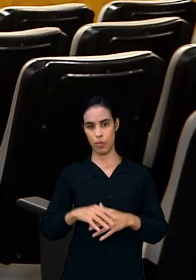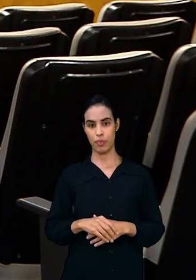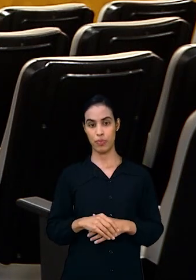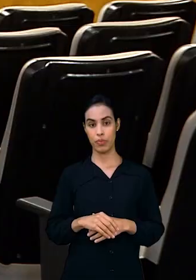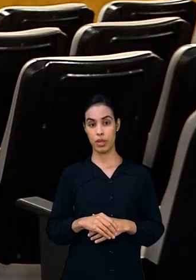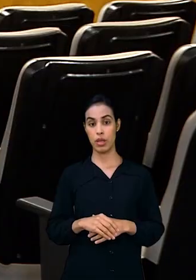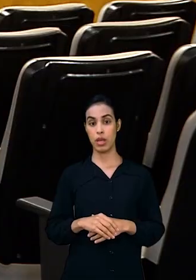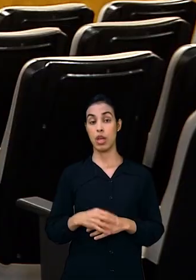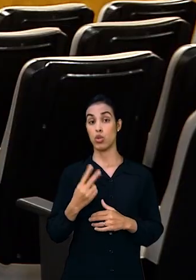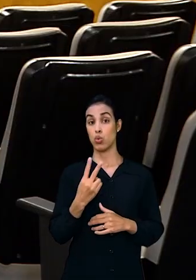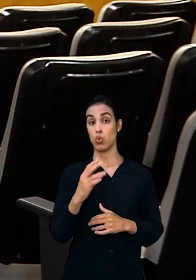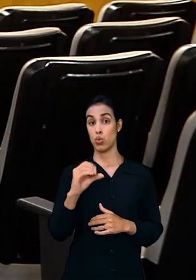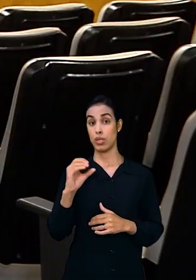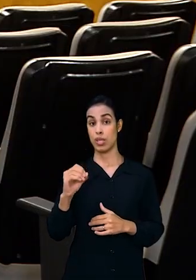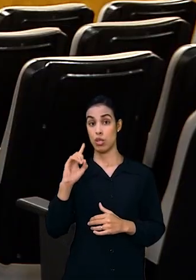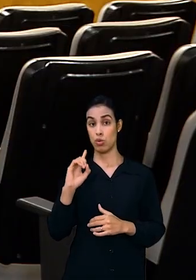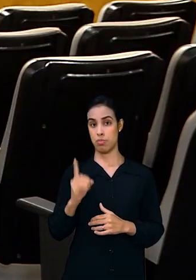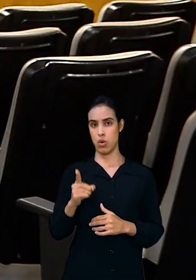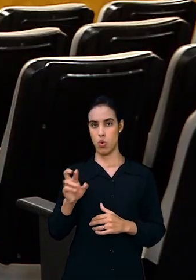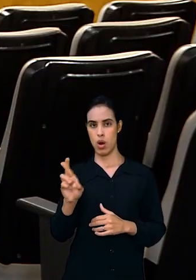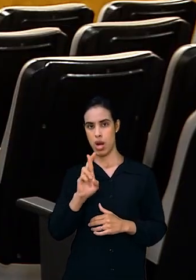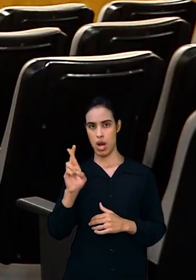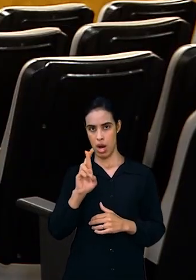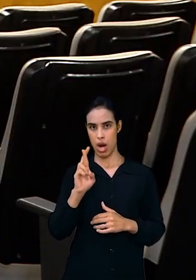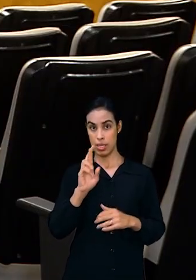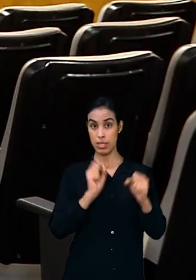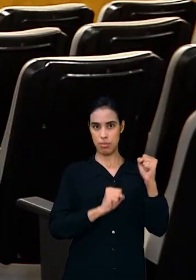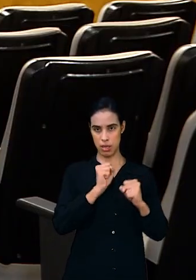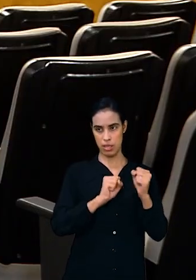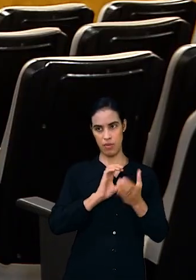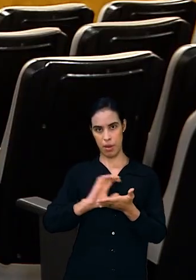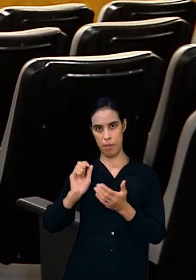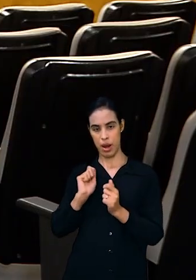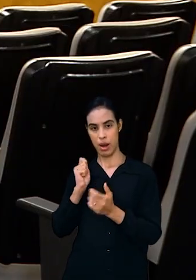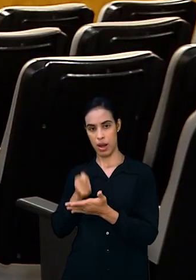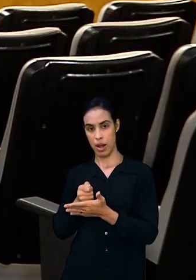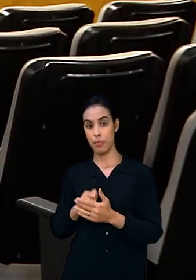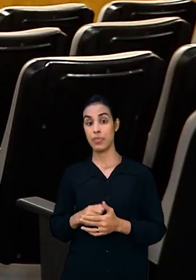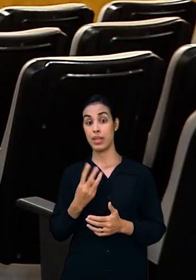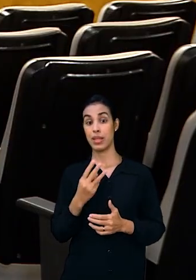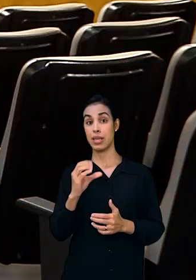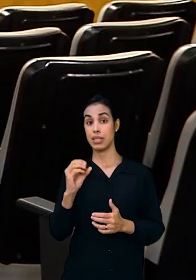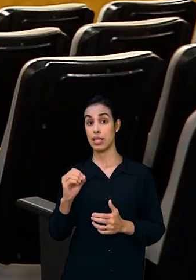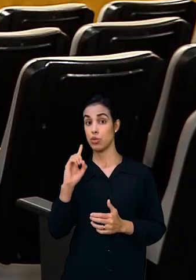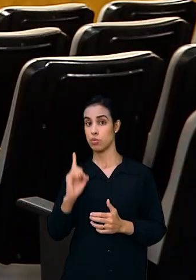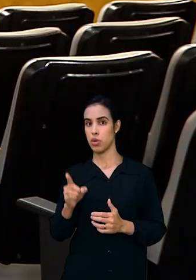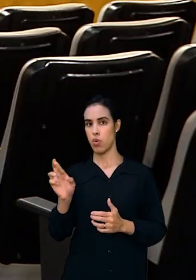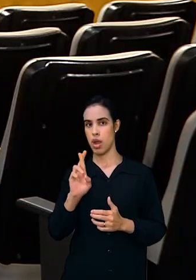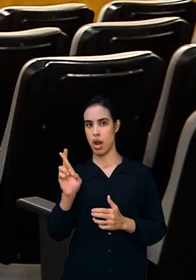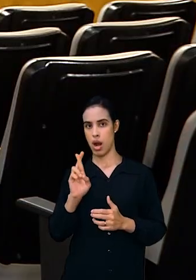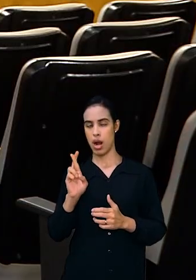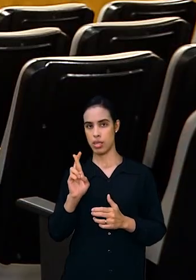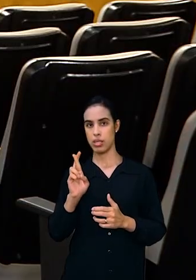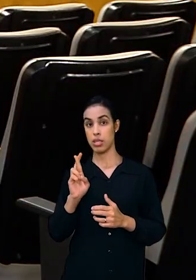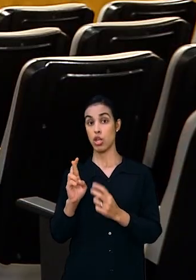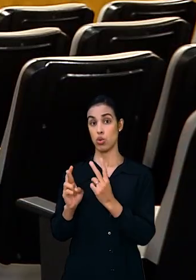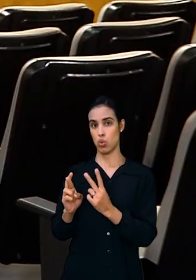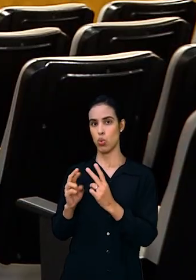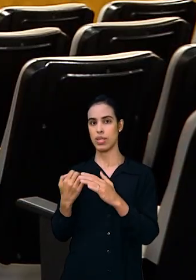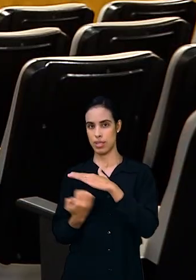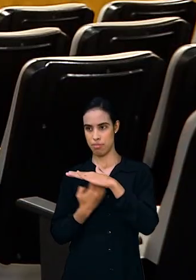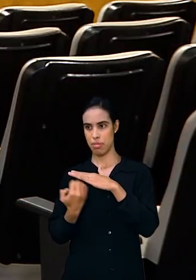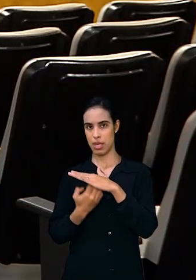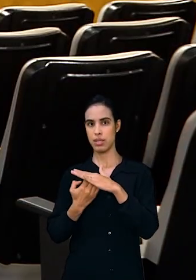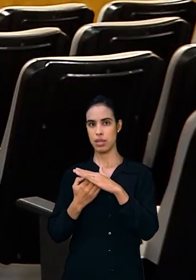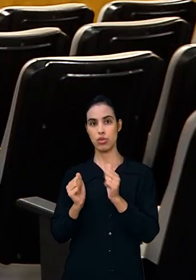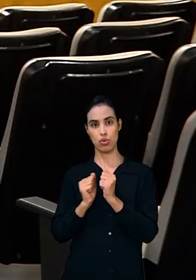por dano coletivo, sendo R$ 200 mil a serem pagos pela metalúrgica e R$ 300 mil pela Segmed e pela